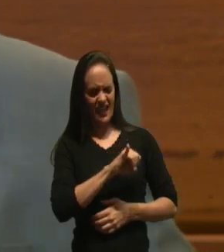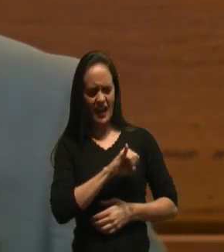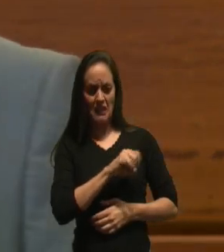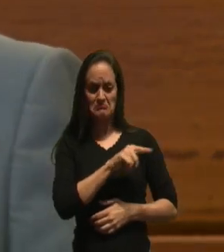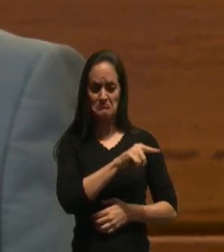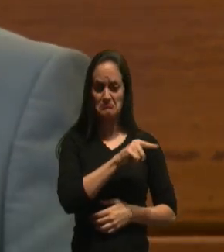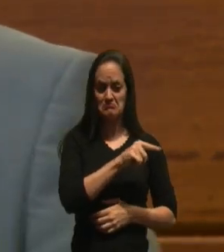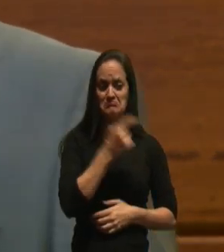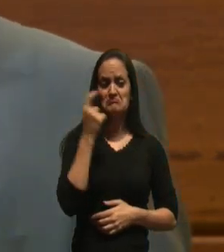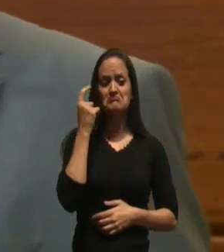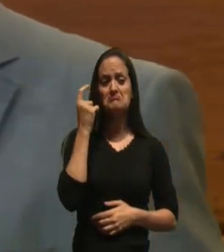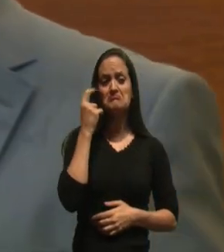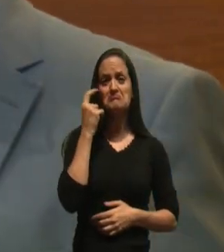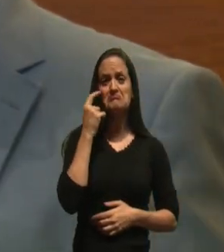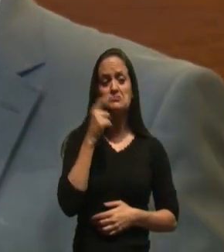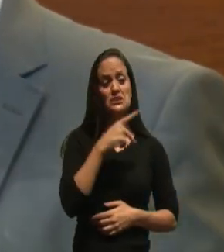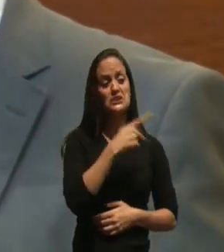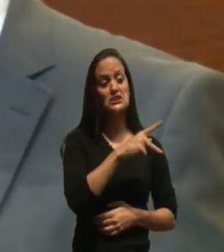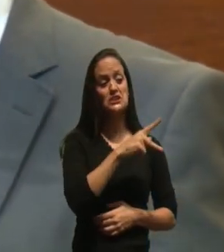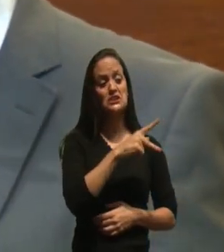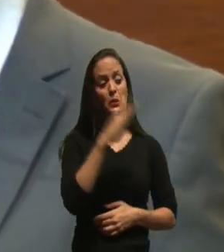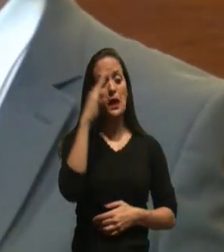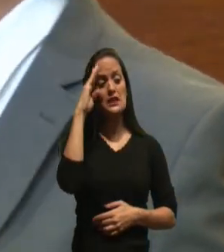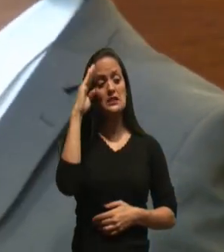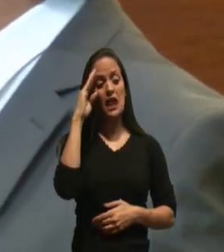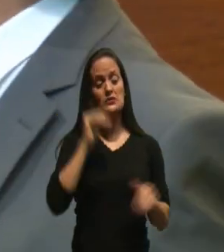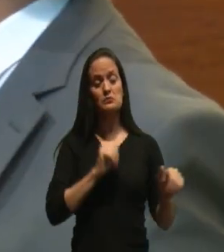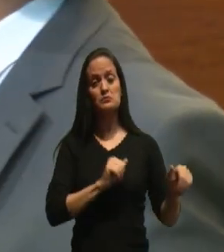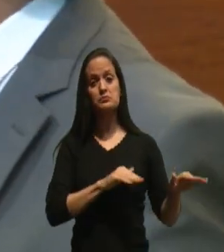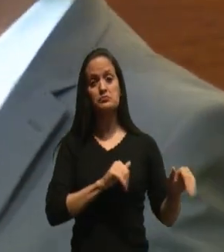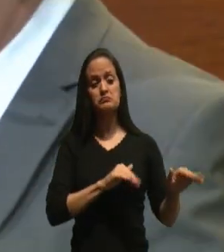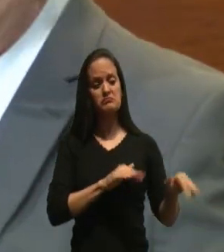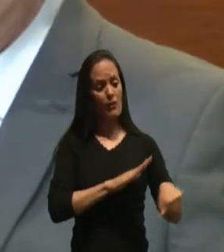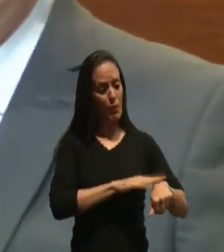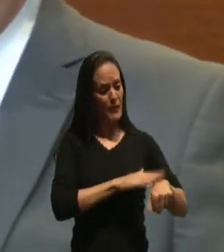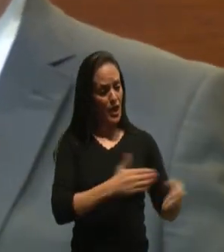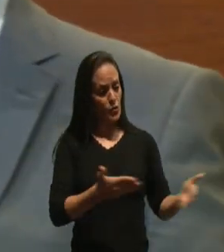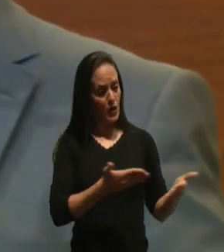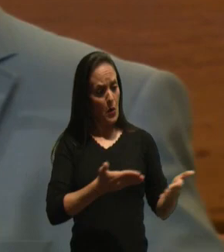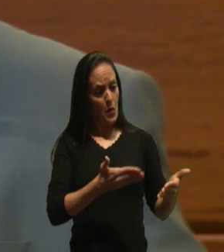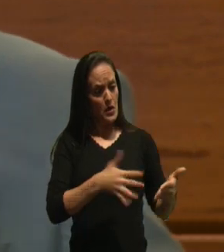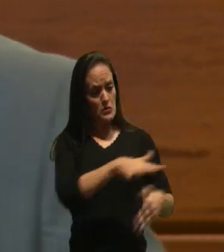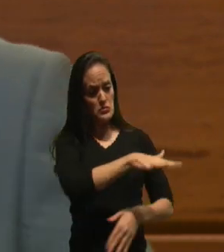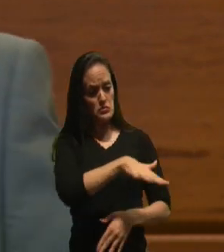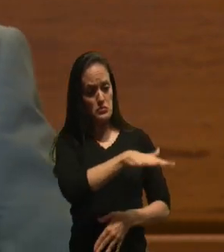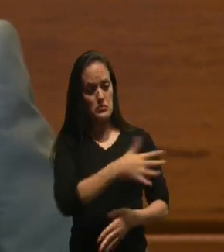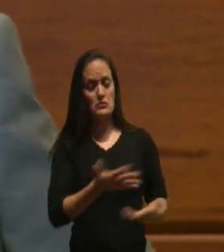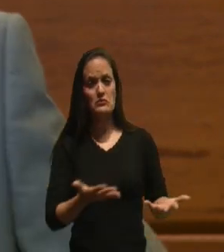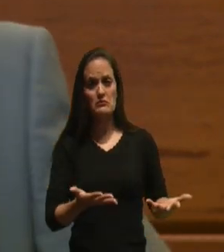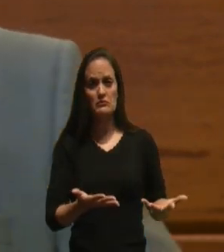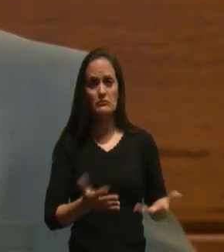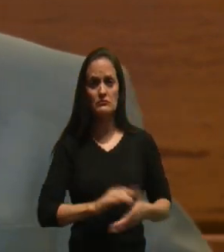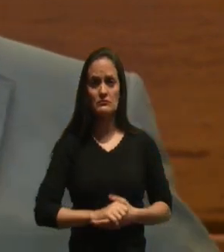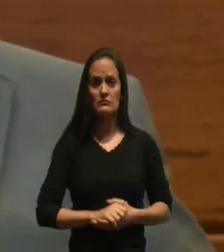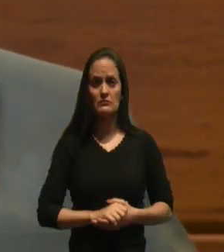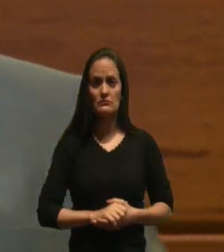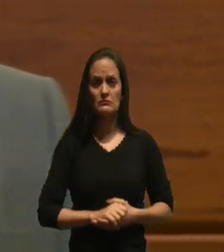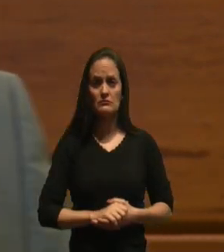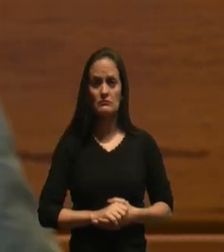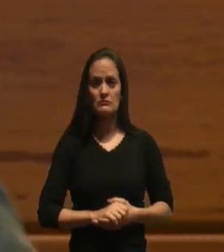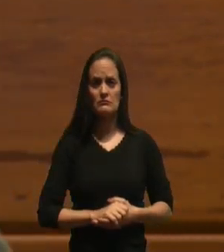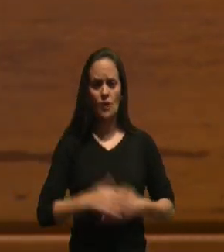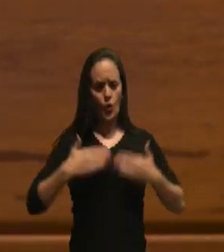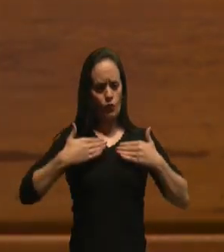neste momento com todo o seu exército, você está aqui nesta hora em trajes de guerra, com